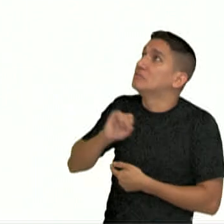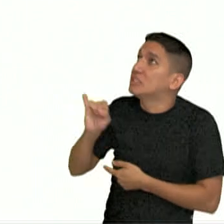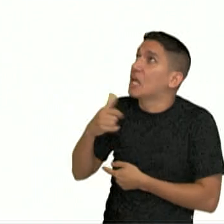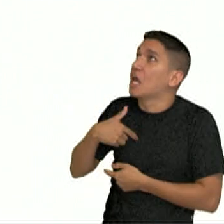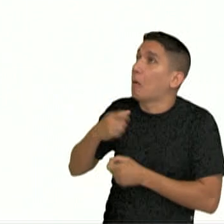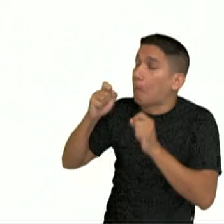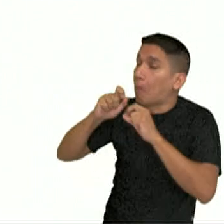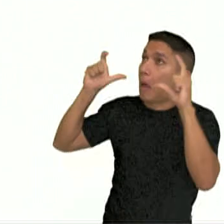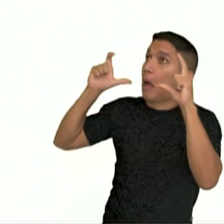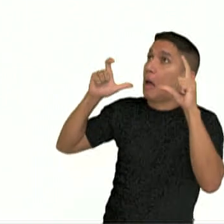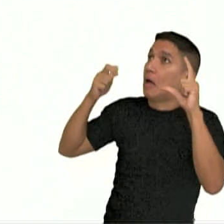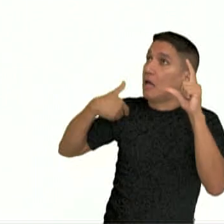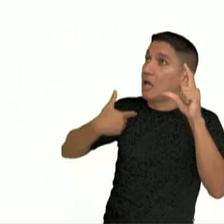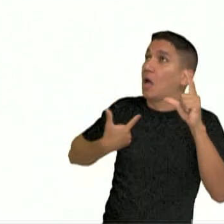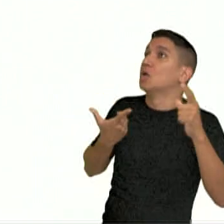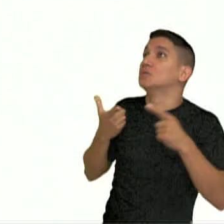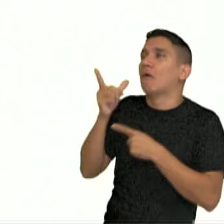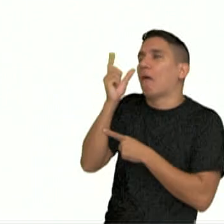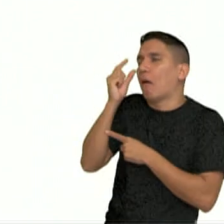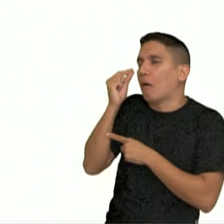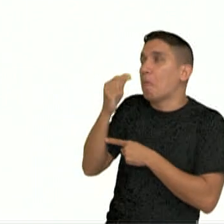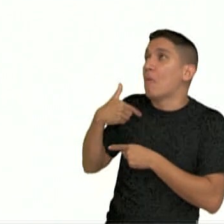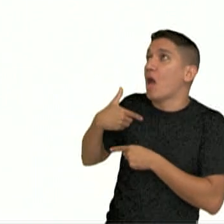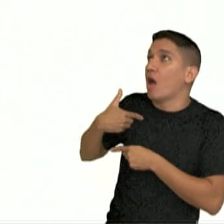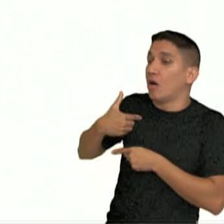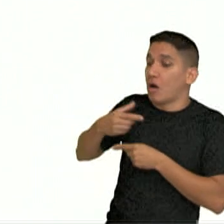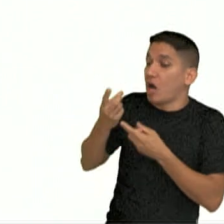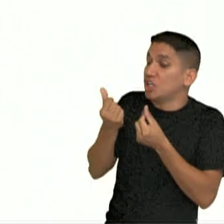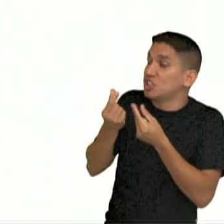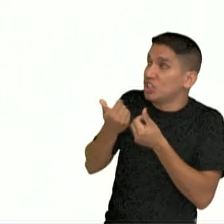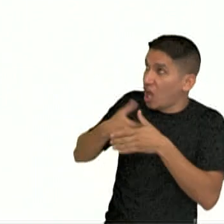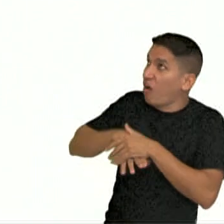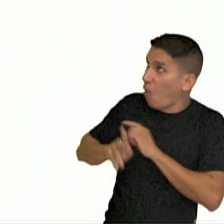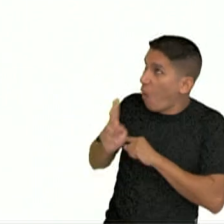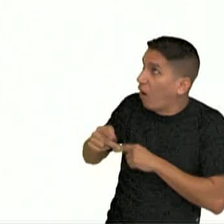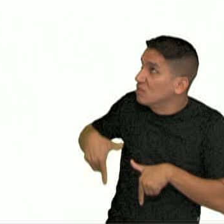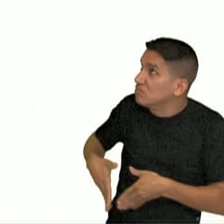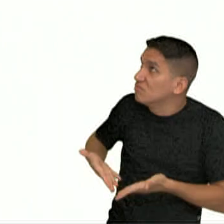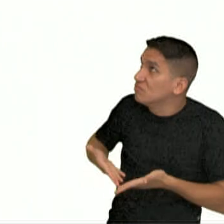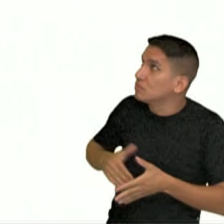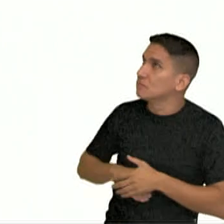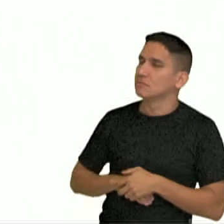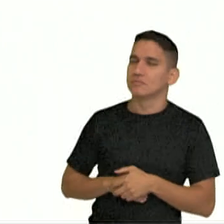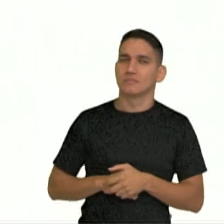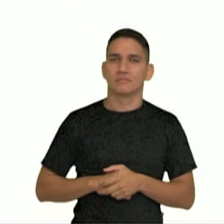eu acordar desse sono, o meu dinheiro ainda vai estar aqui.